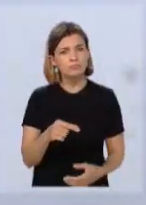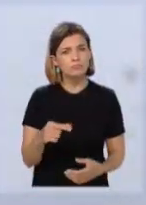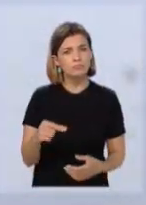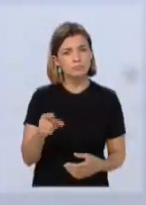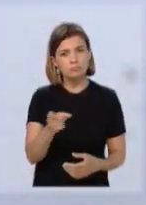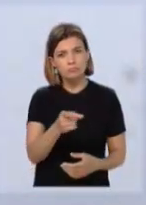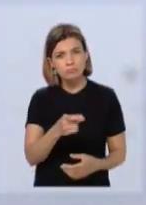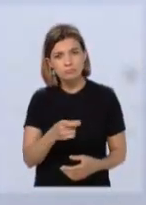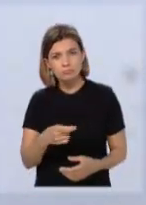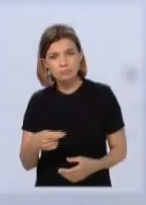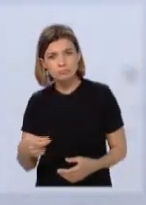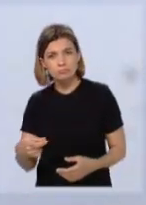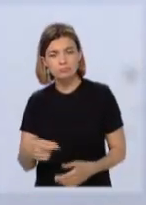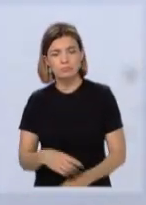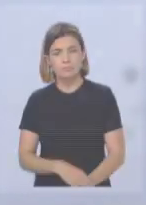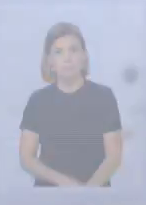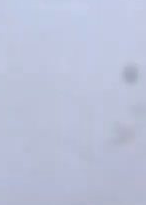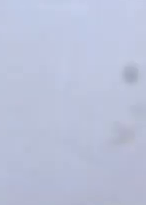micro-organismos.